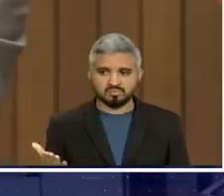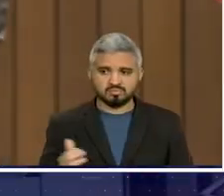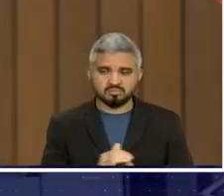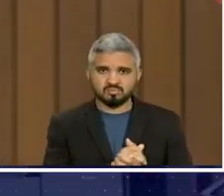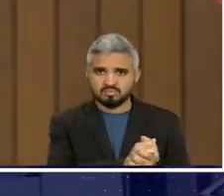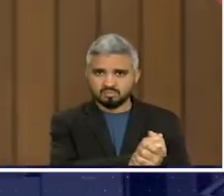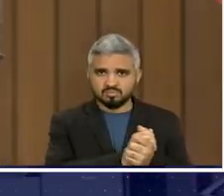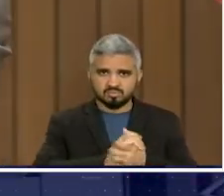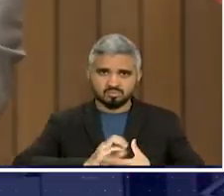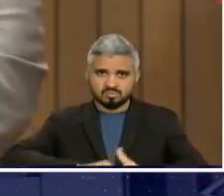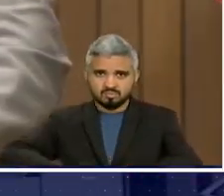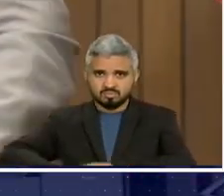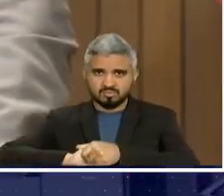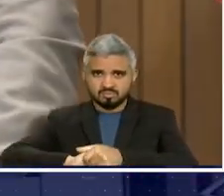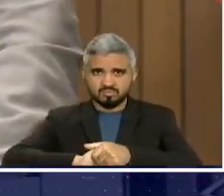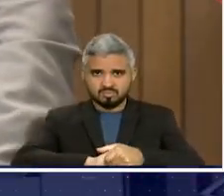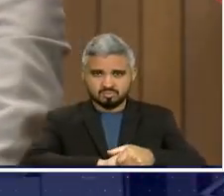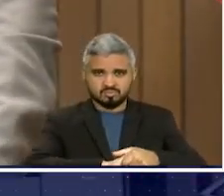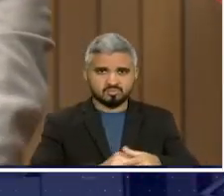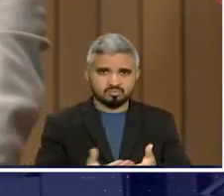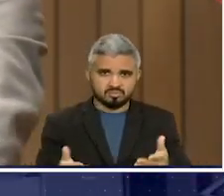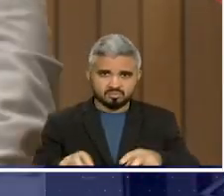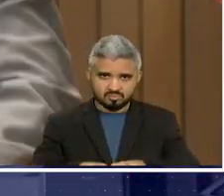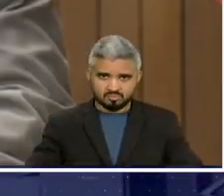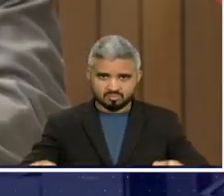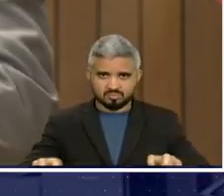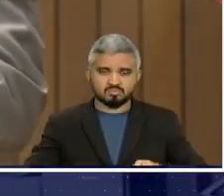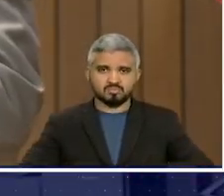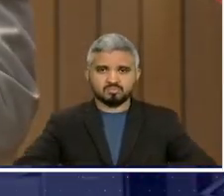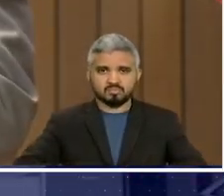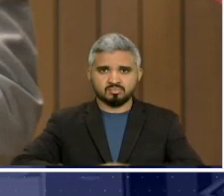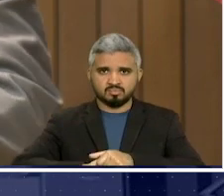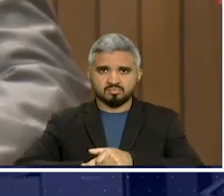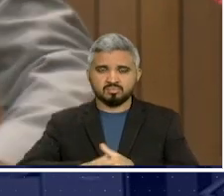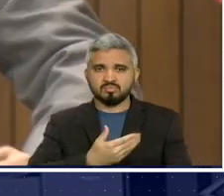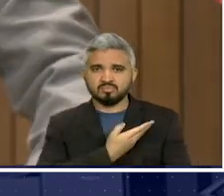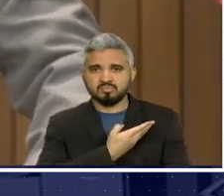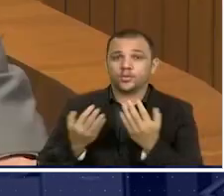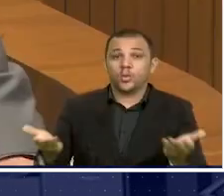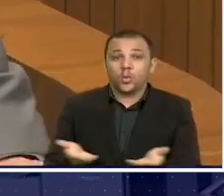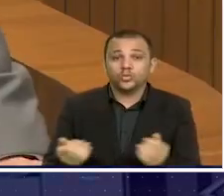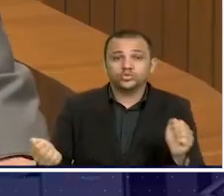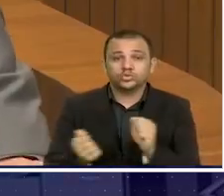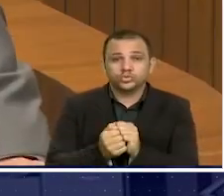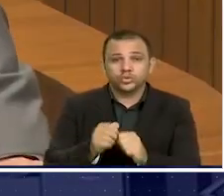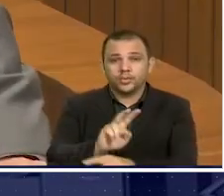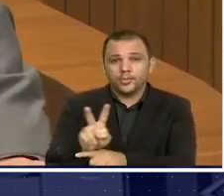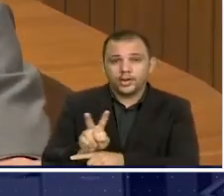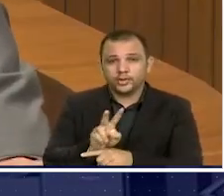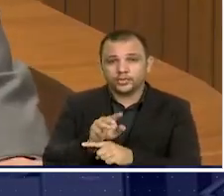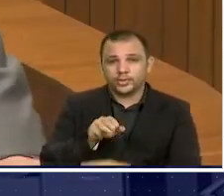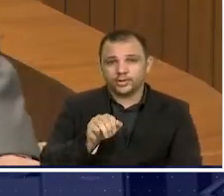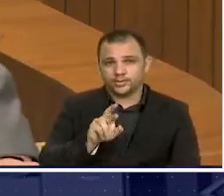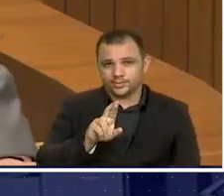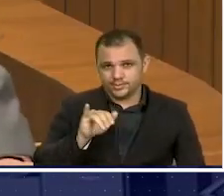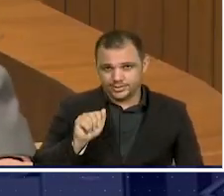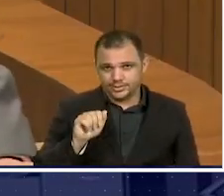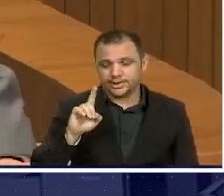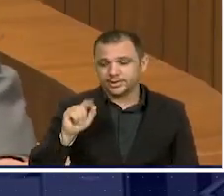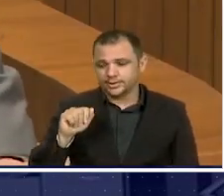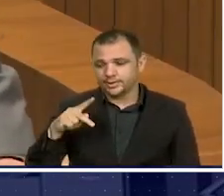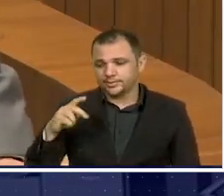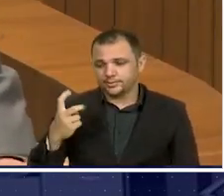deputado Júlio Mendonça falou em homenagem aos 266 anos de emancipação política de Viana, destacando a entrega de obras que vão